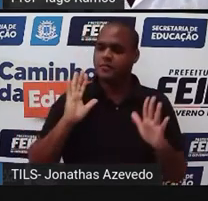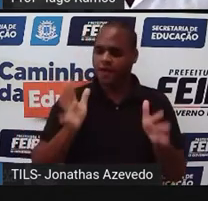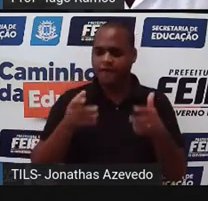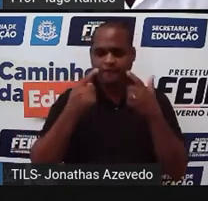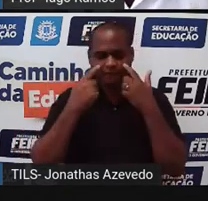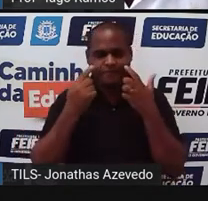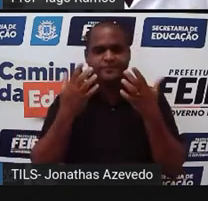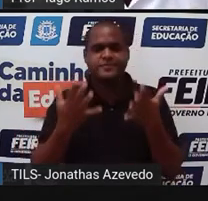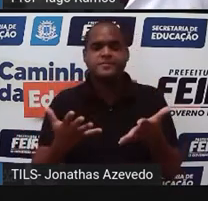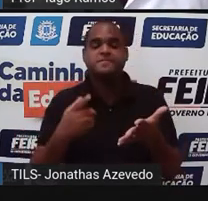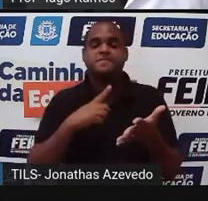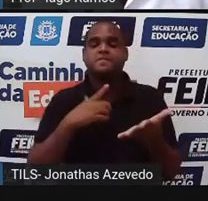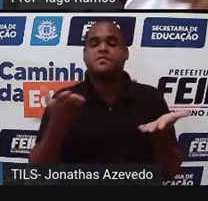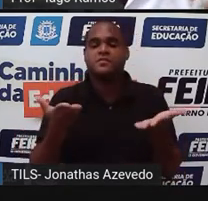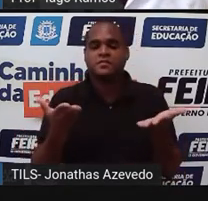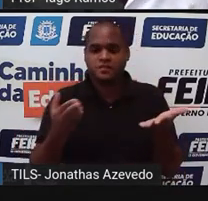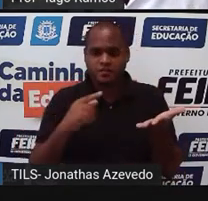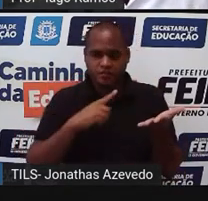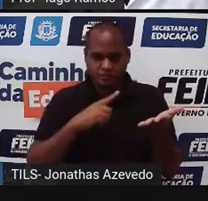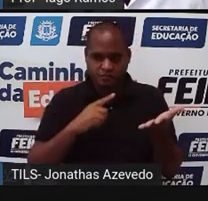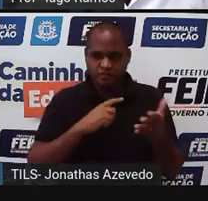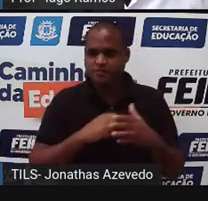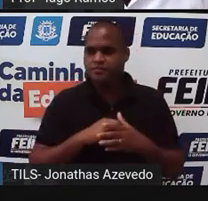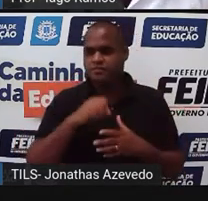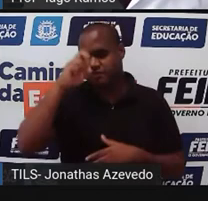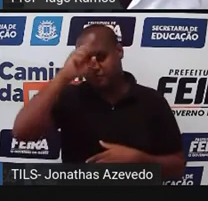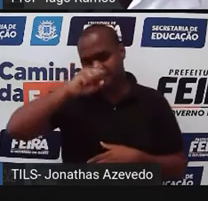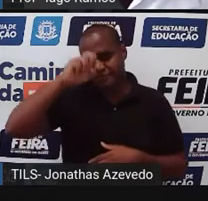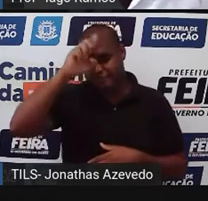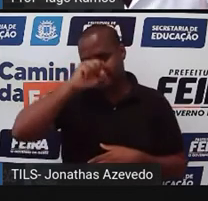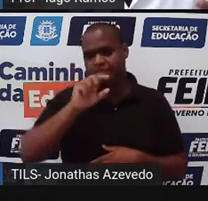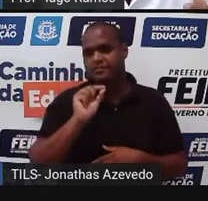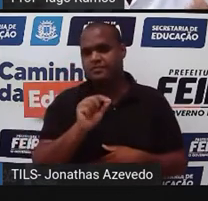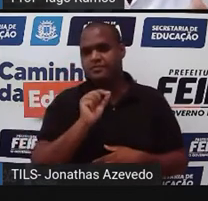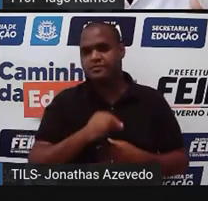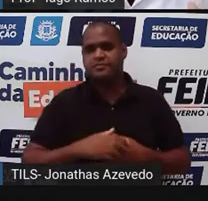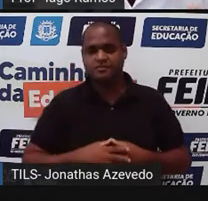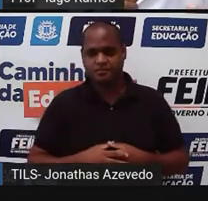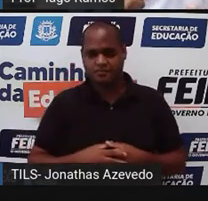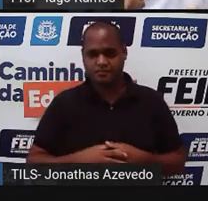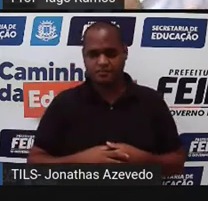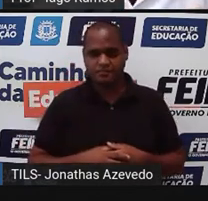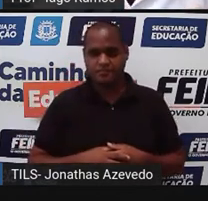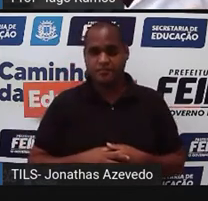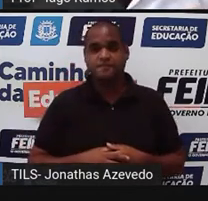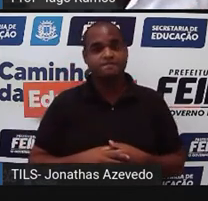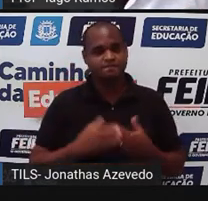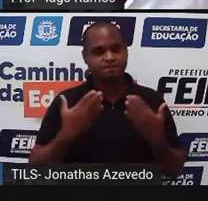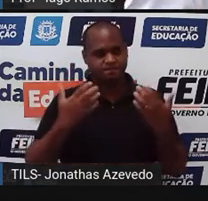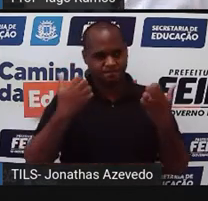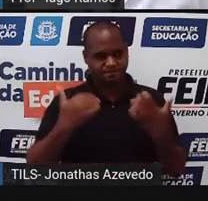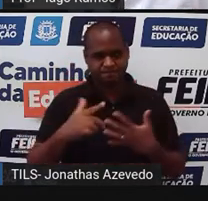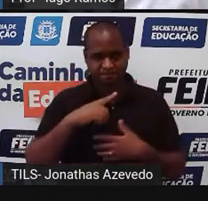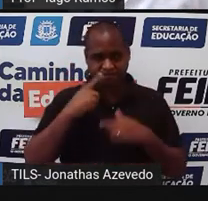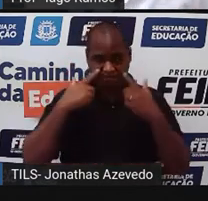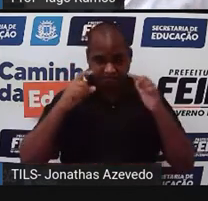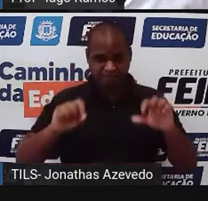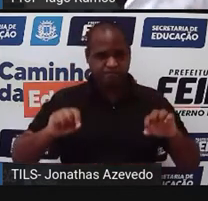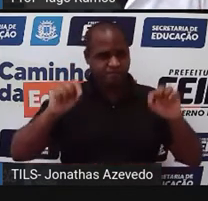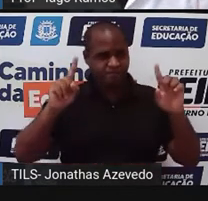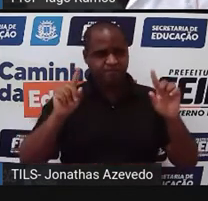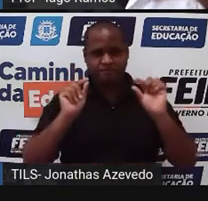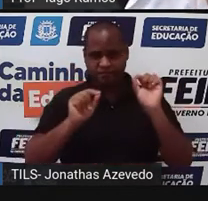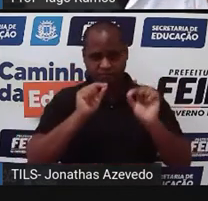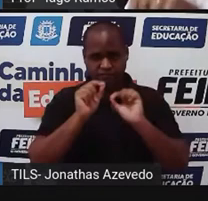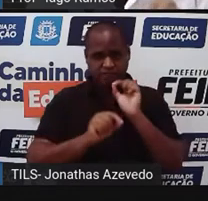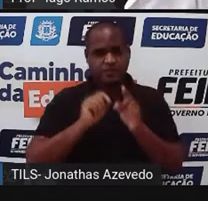e nessa aula aqui nós vamos aprender o que é vem aqui comigo na próxima tela porque o que